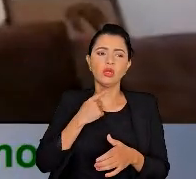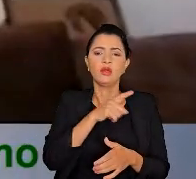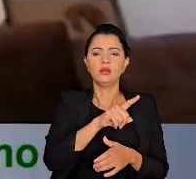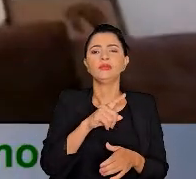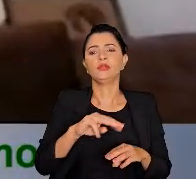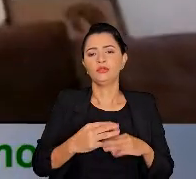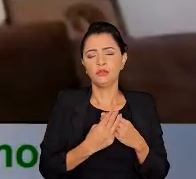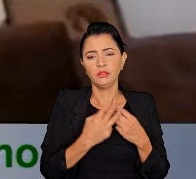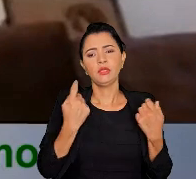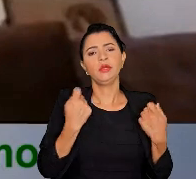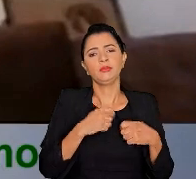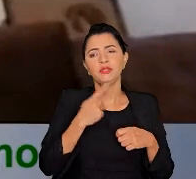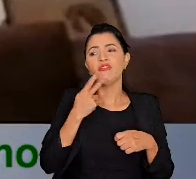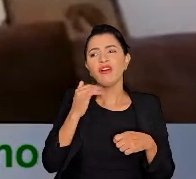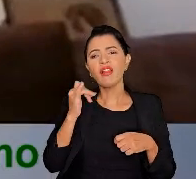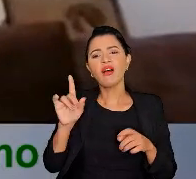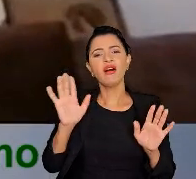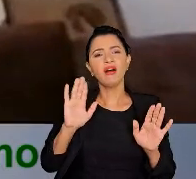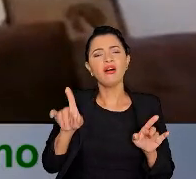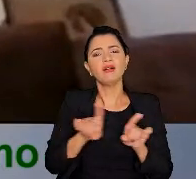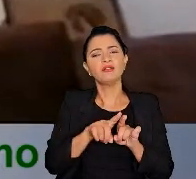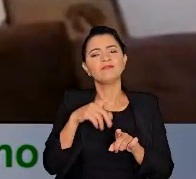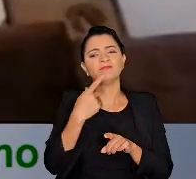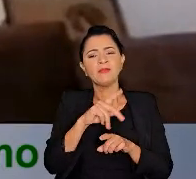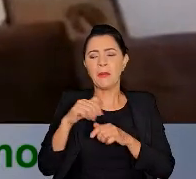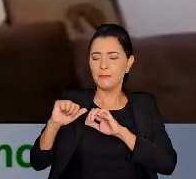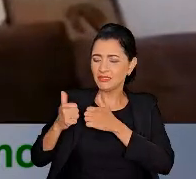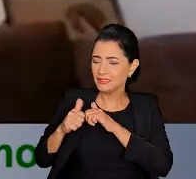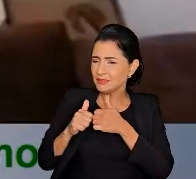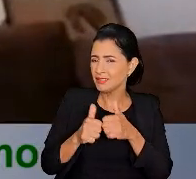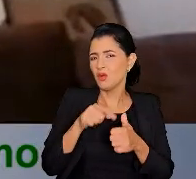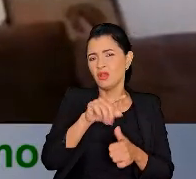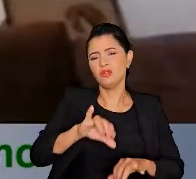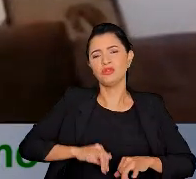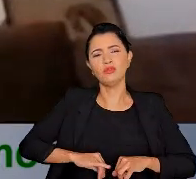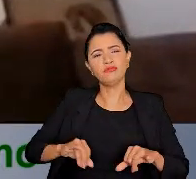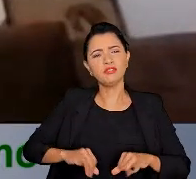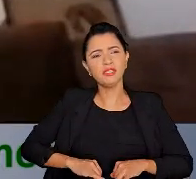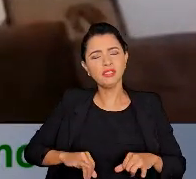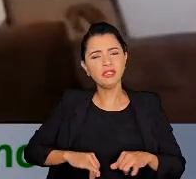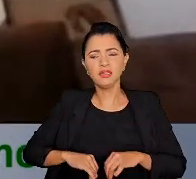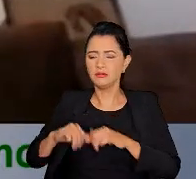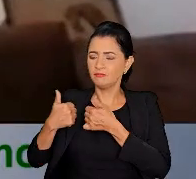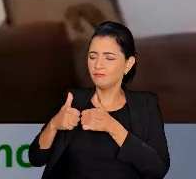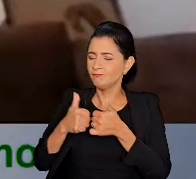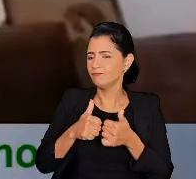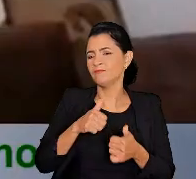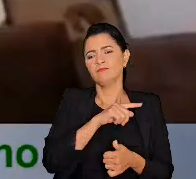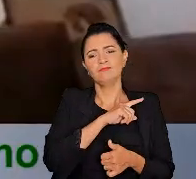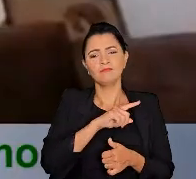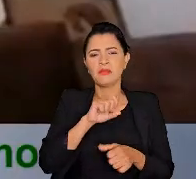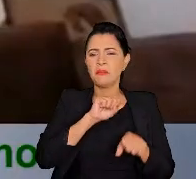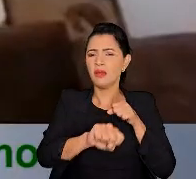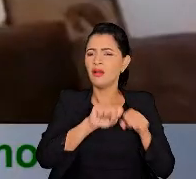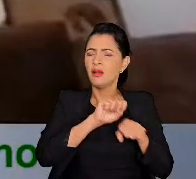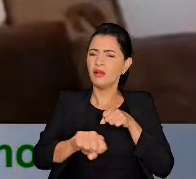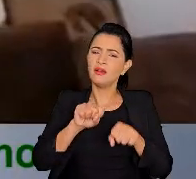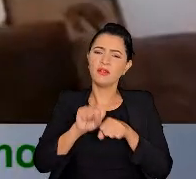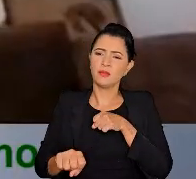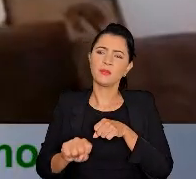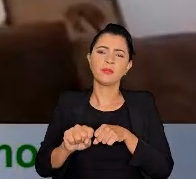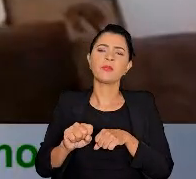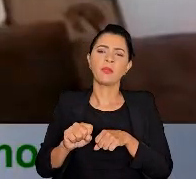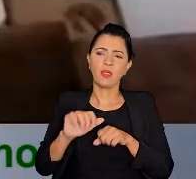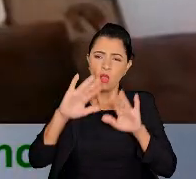que vir a negar, tanto era a perseguição, tanto era a matança, não, que o Papa teve que